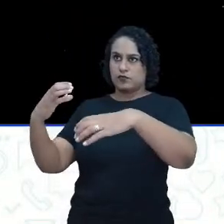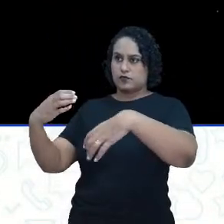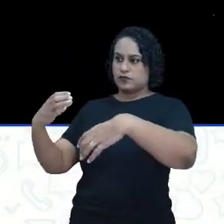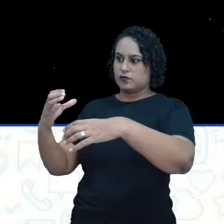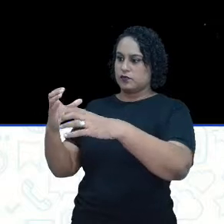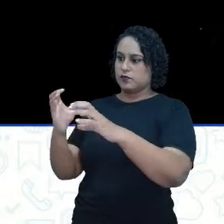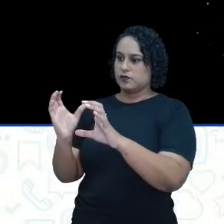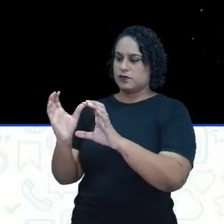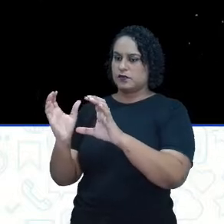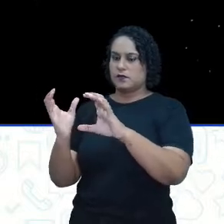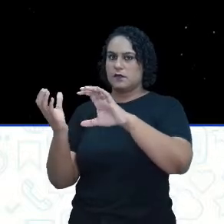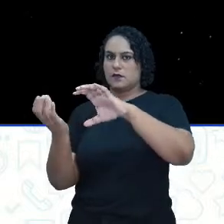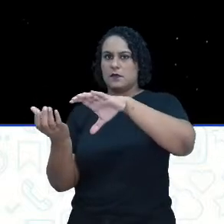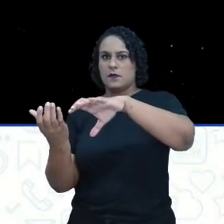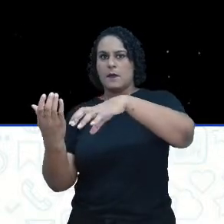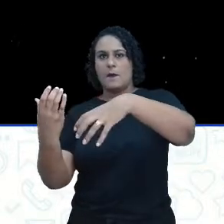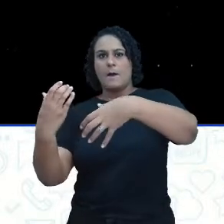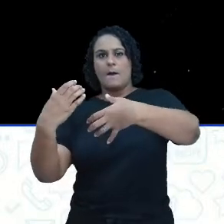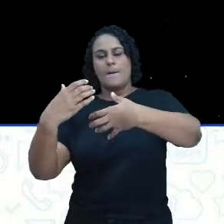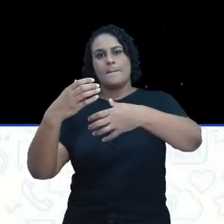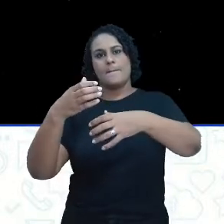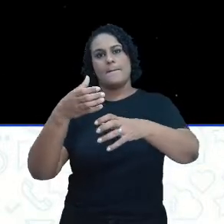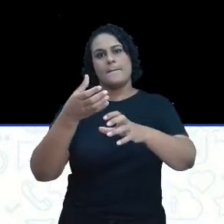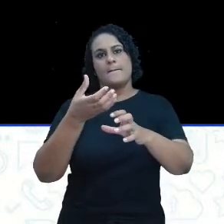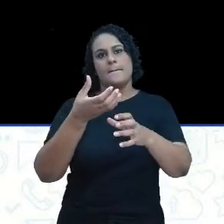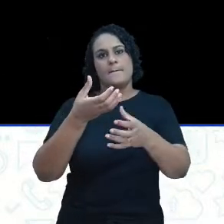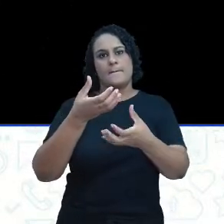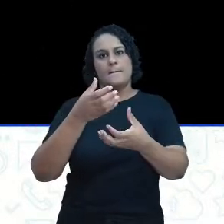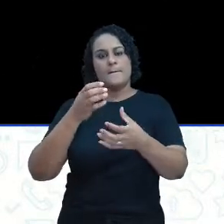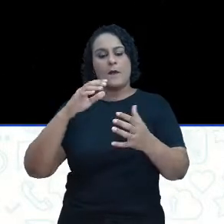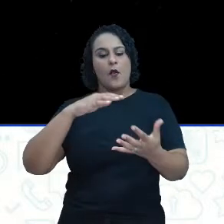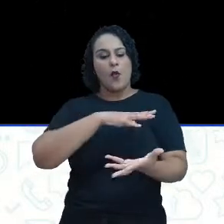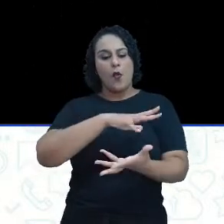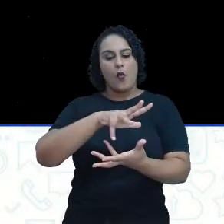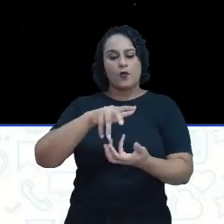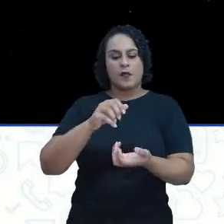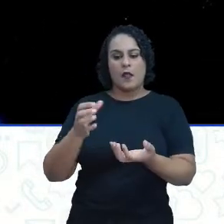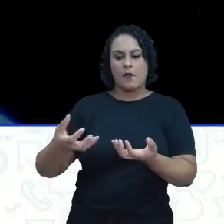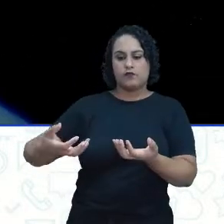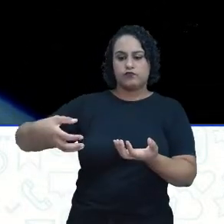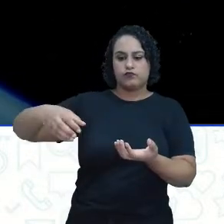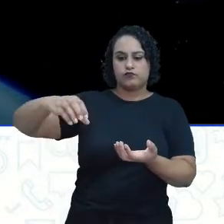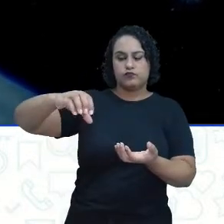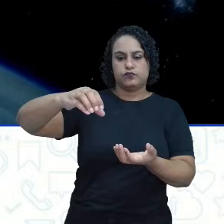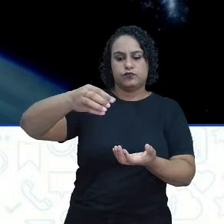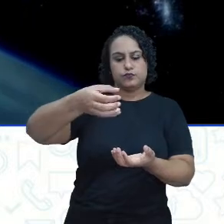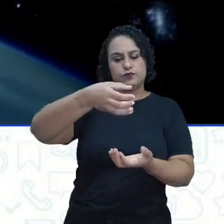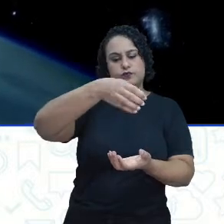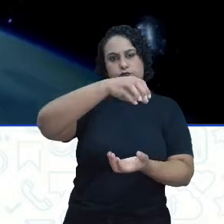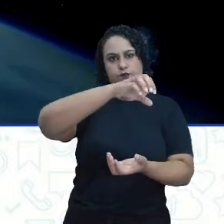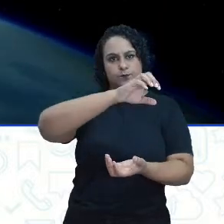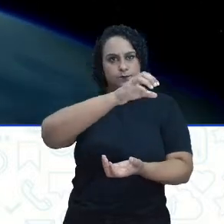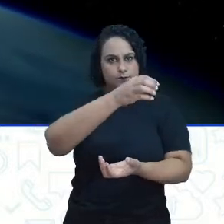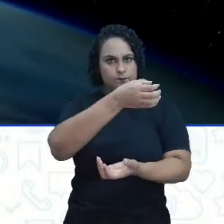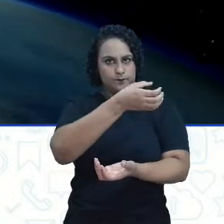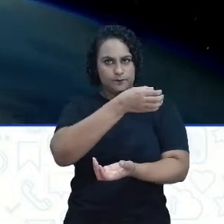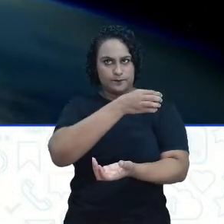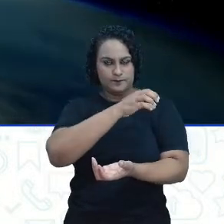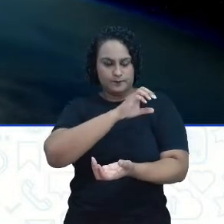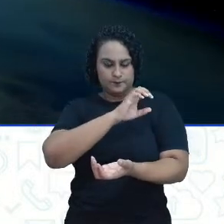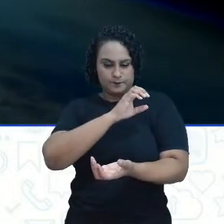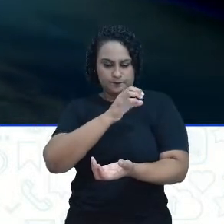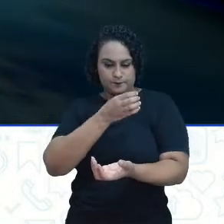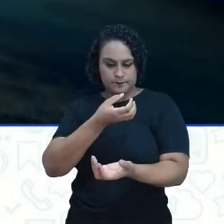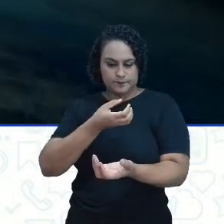em órbita, né? Está orbitando o nosso planeta, ele está em redor aí do nosso planeta no universo, né? No espaço,